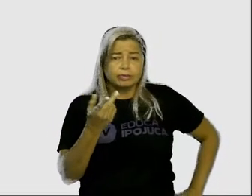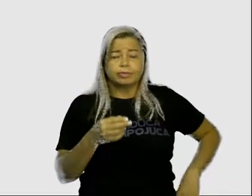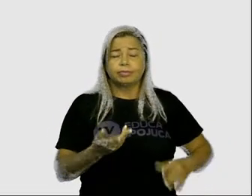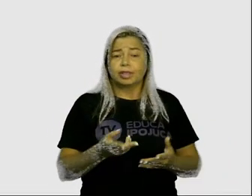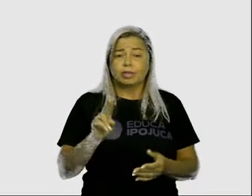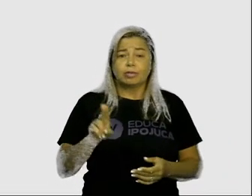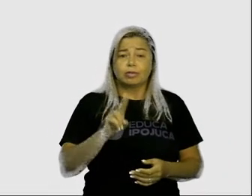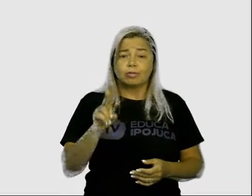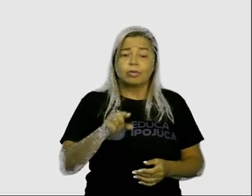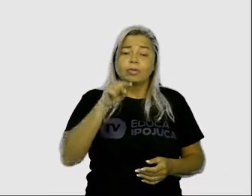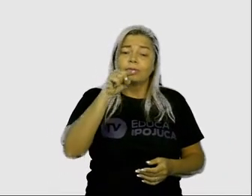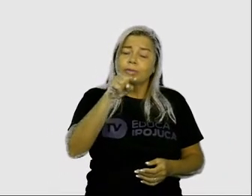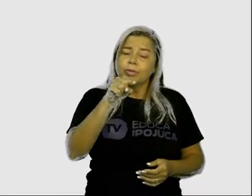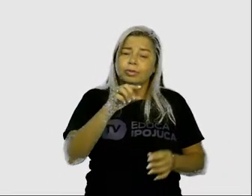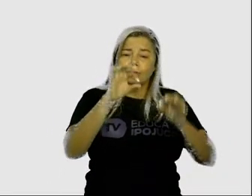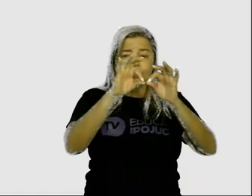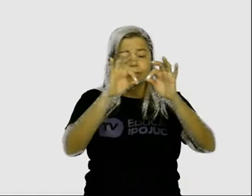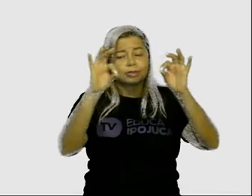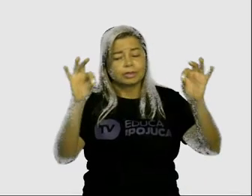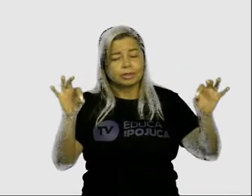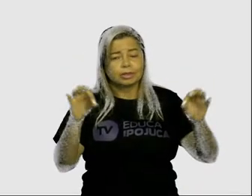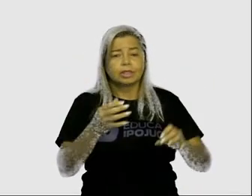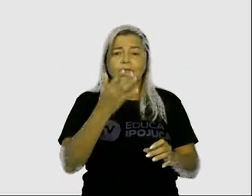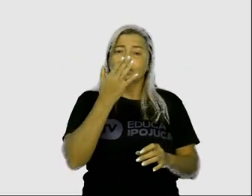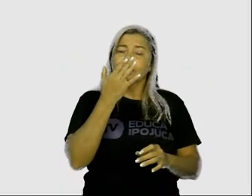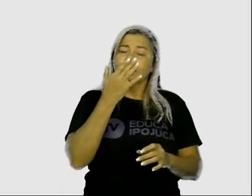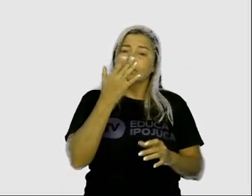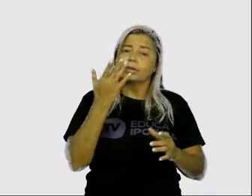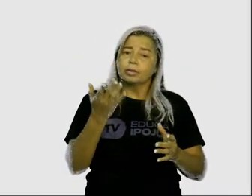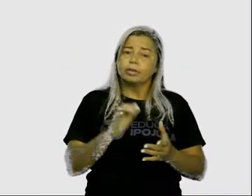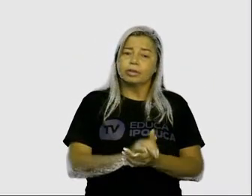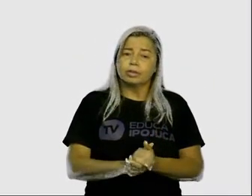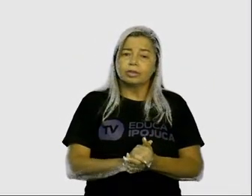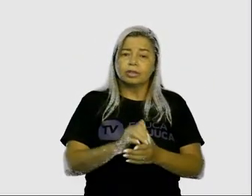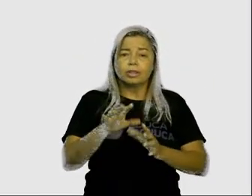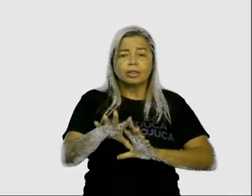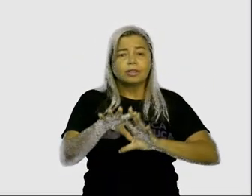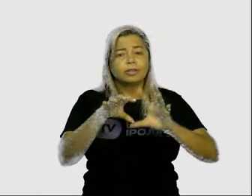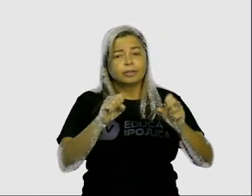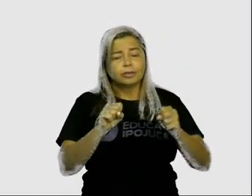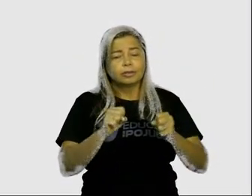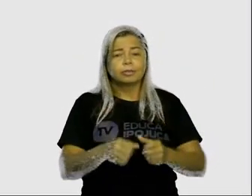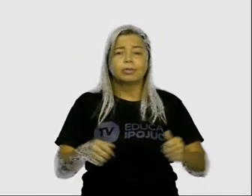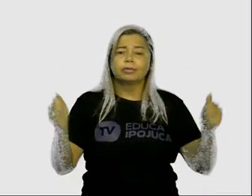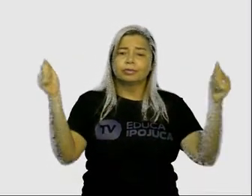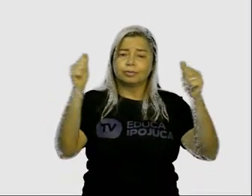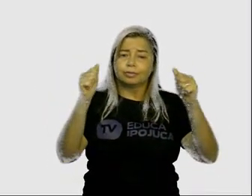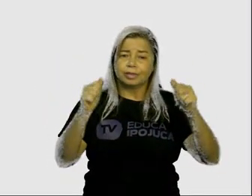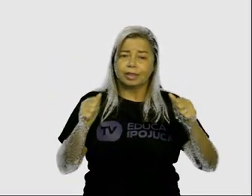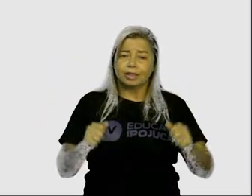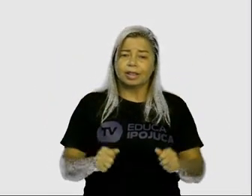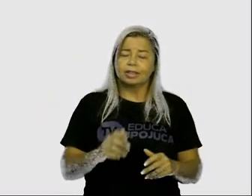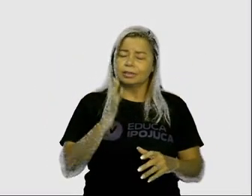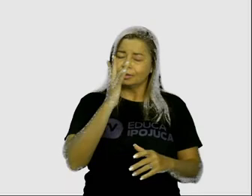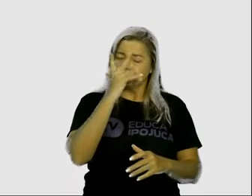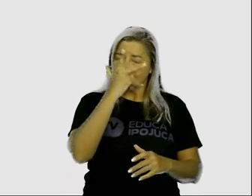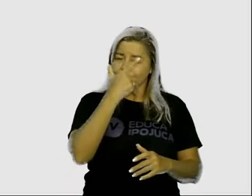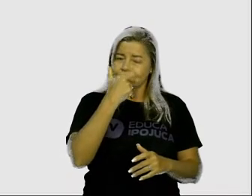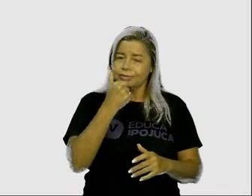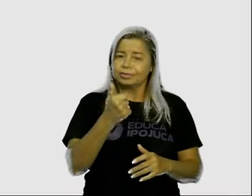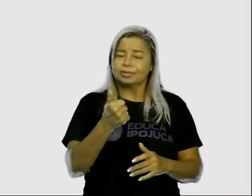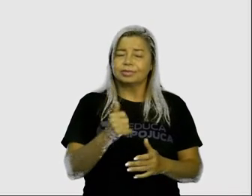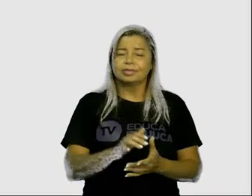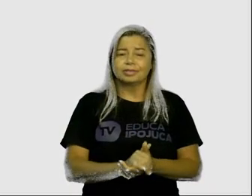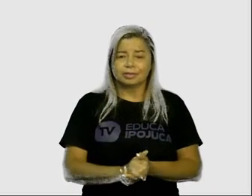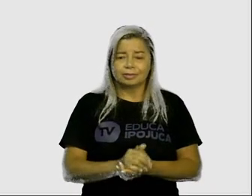usar pontos, usar linhas, usar cores, e com isso formou uma arte, um quadro belíssimo,